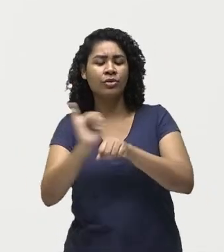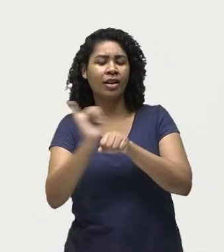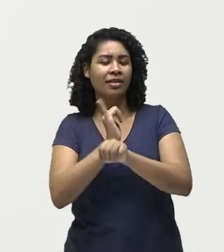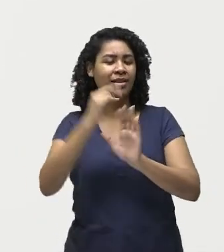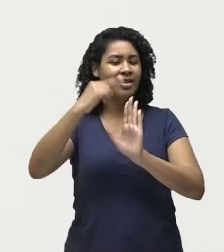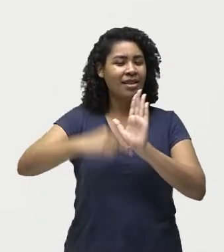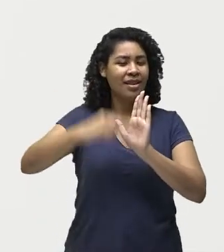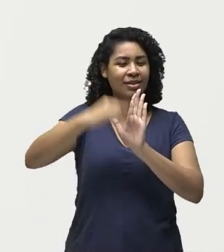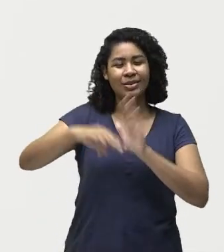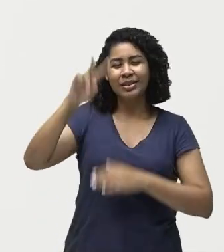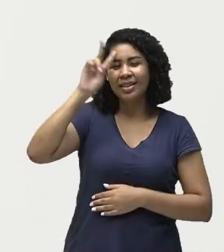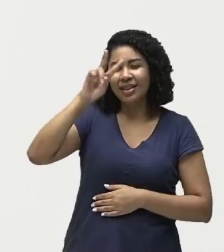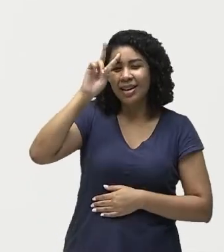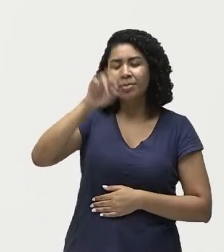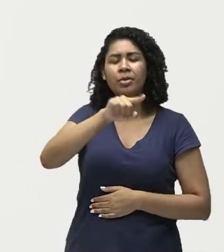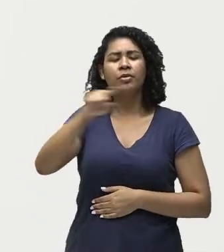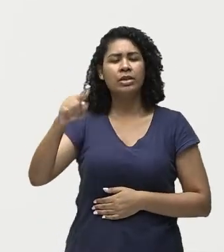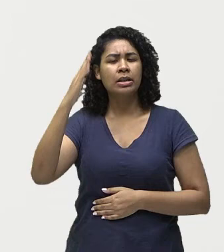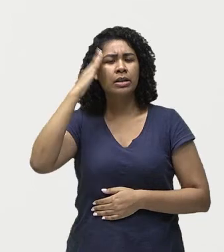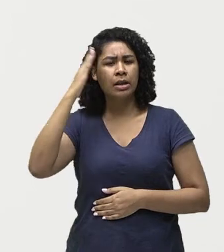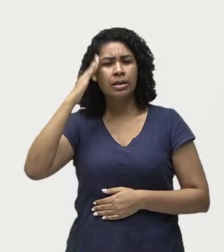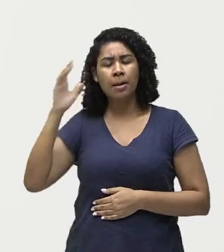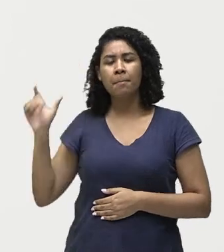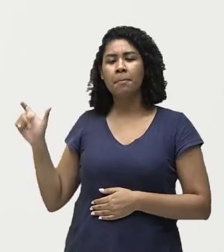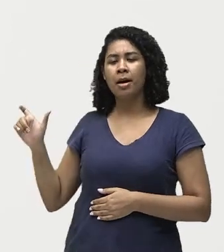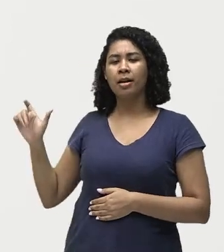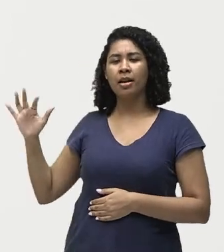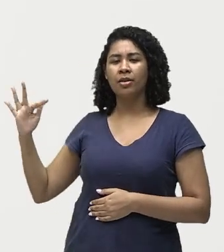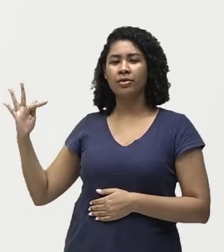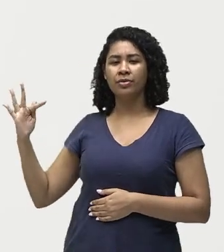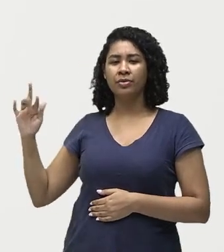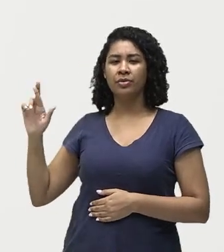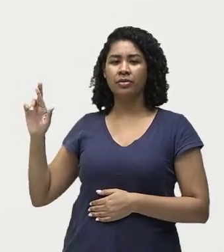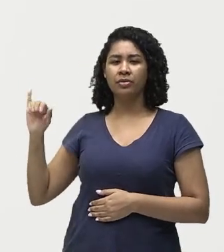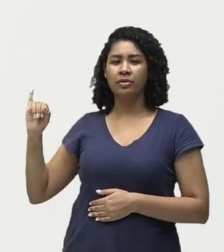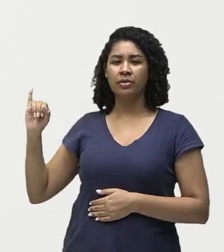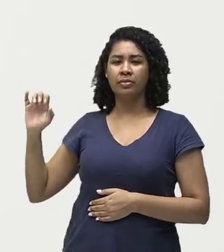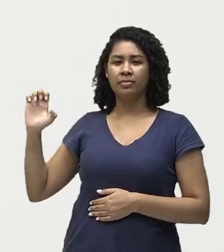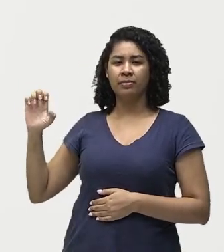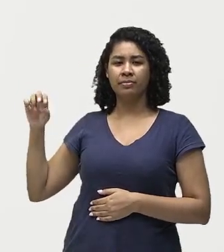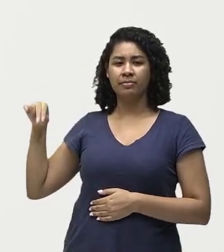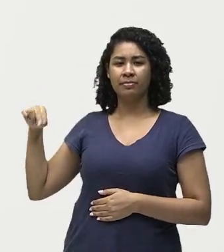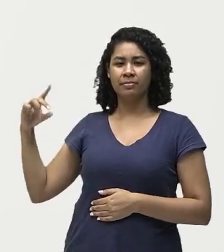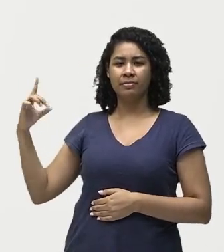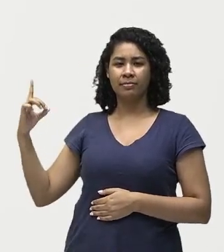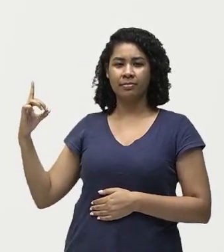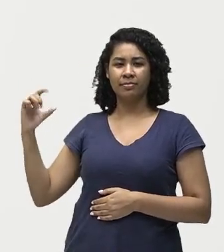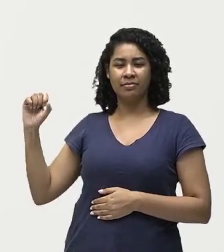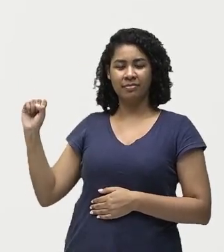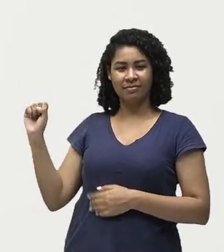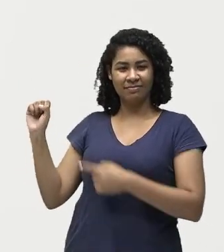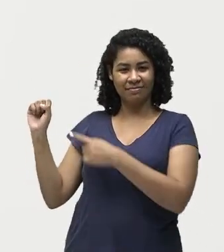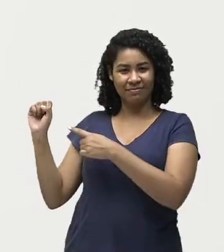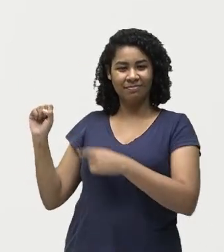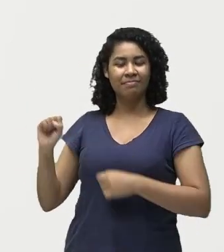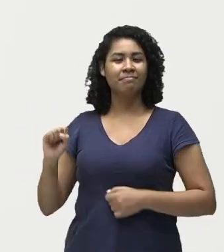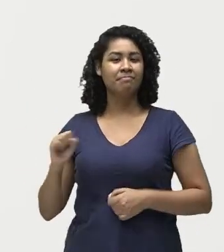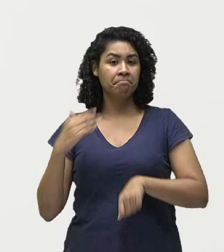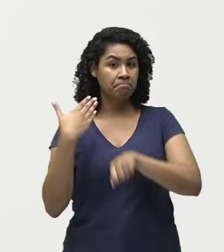tenho certeza que vocês já sabem aqui o significado dessa palavra. Friends, can you